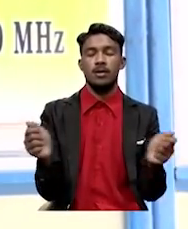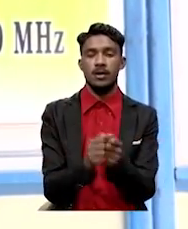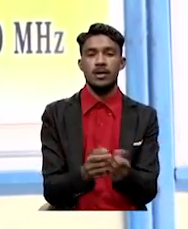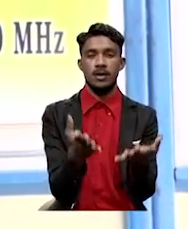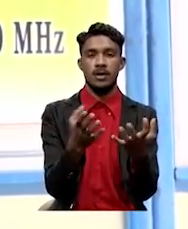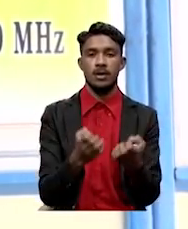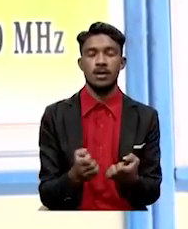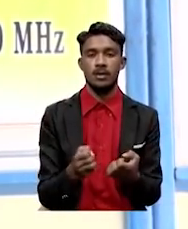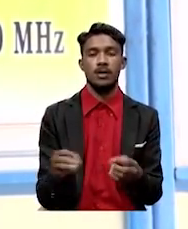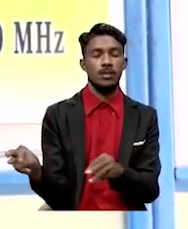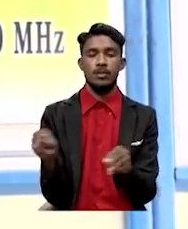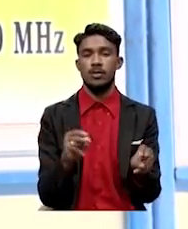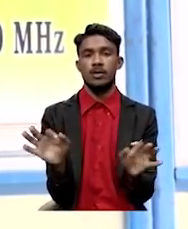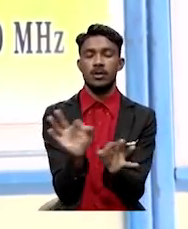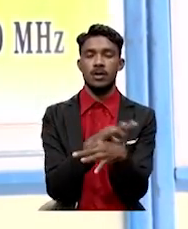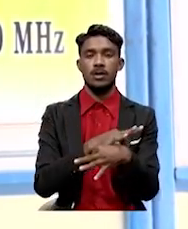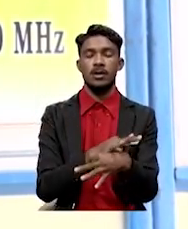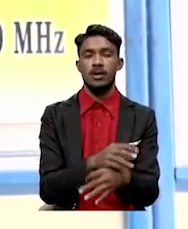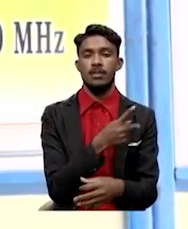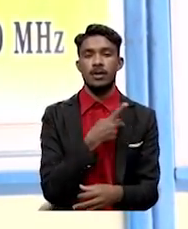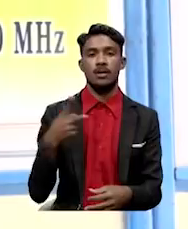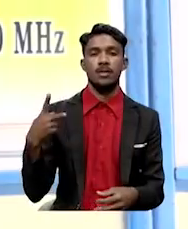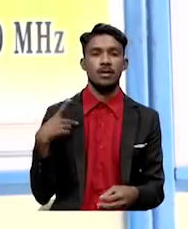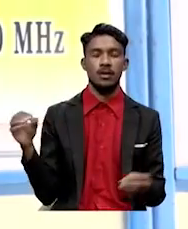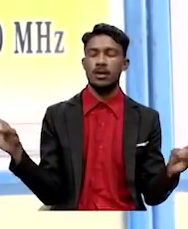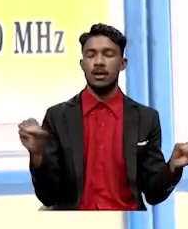ben ia dissolvete parlamento. Ne la hari Estado.